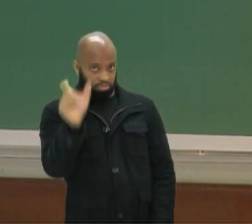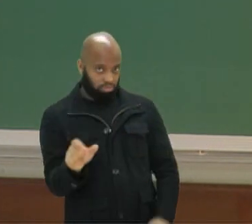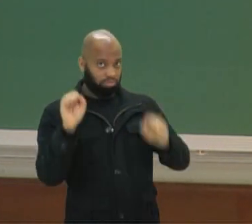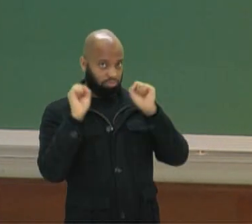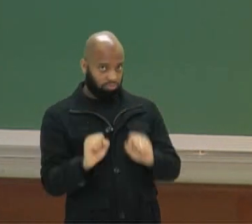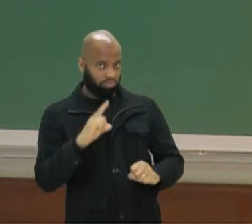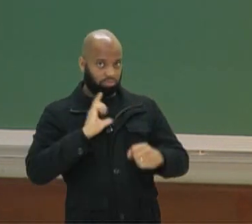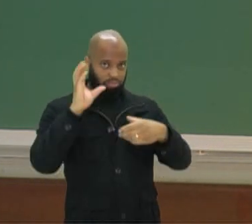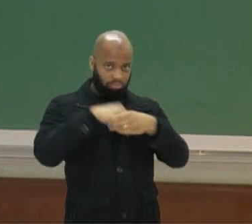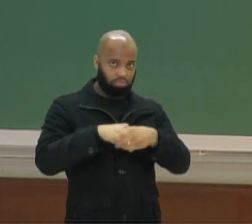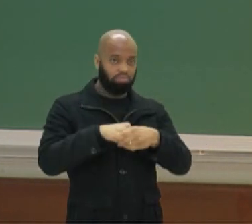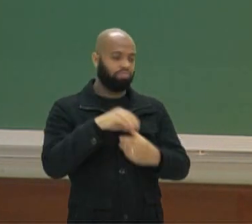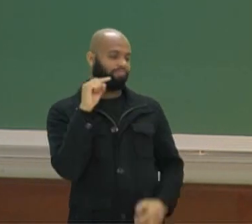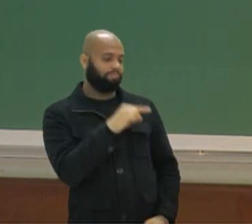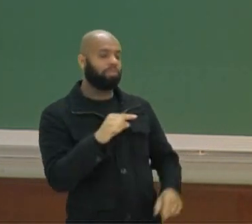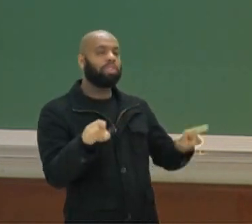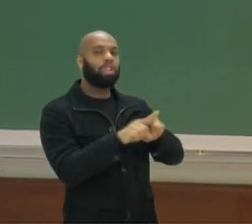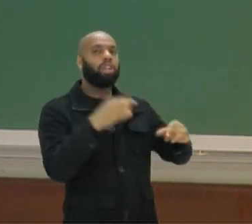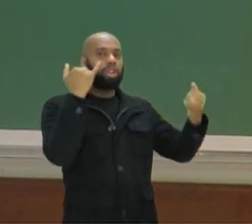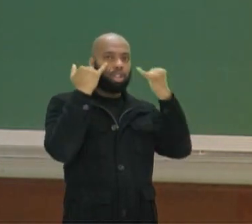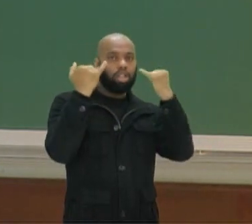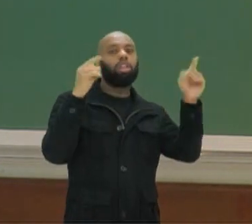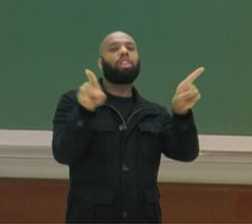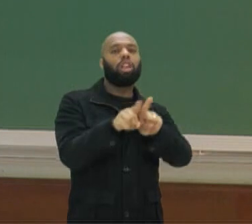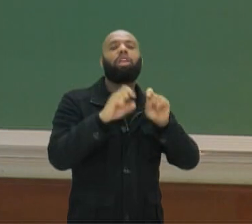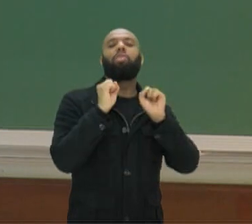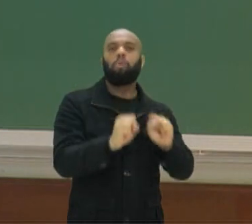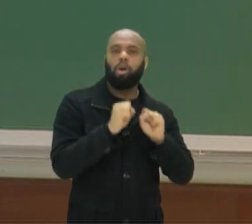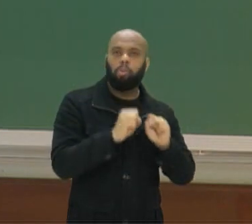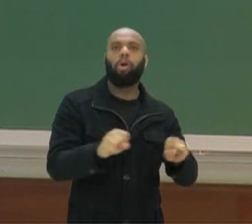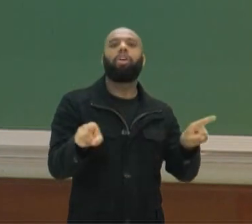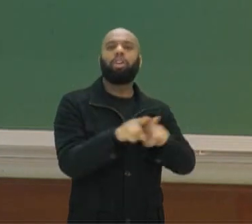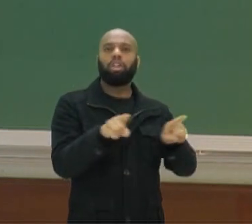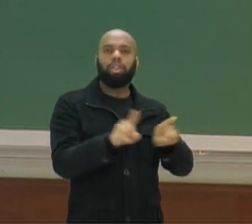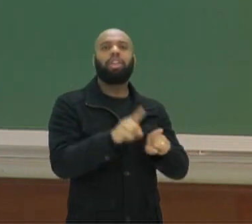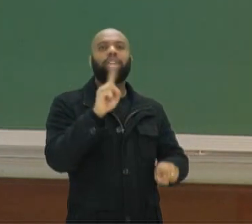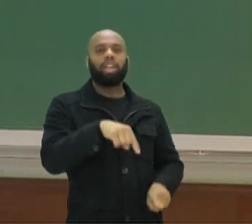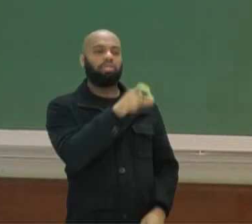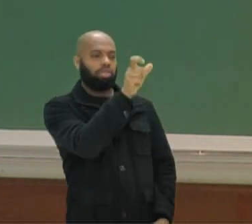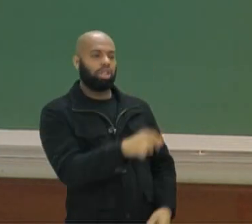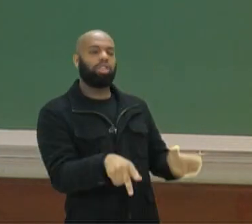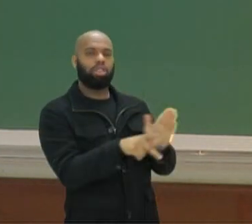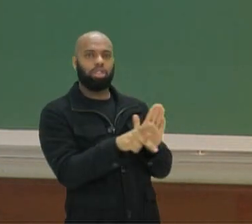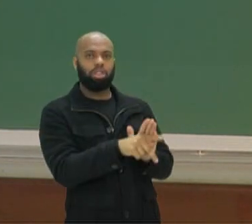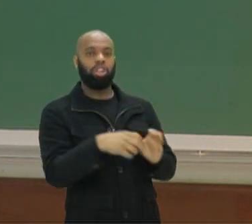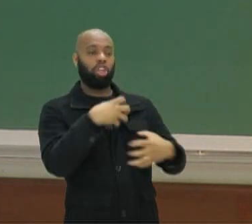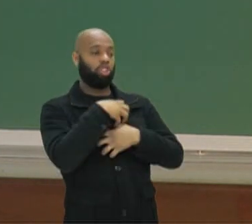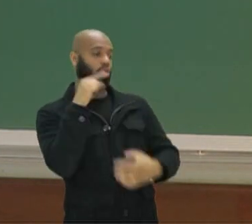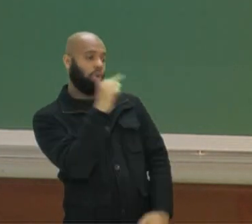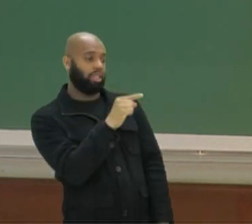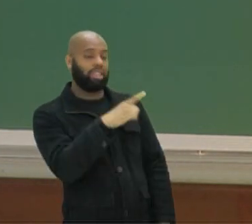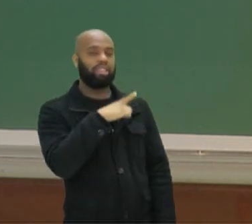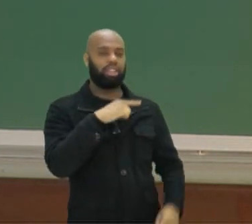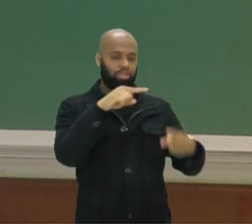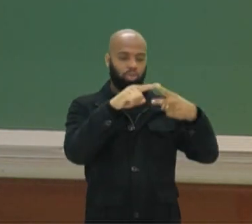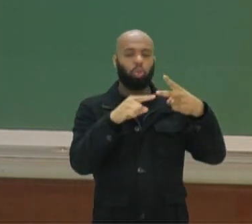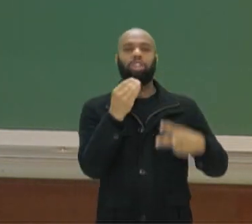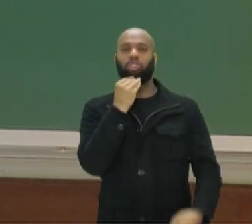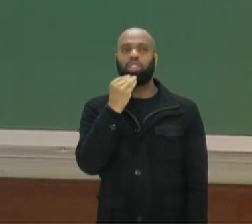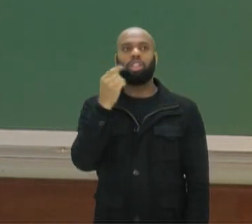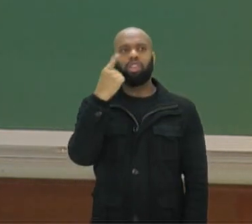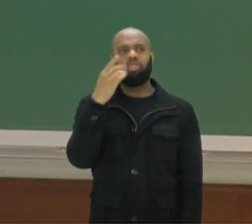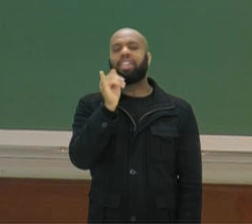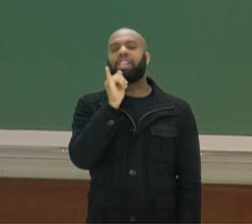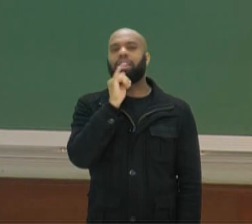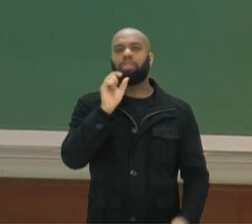voz passiva e informação também pode ser o sujeito na voz passiva. Então, você tem duas possibilidades. Olha aqui o exemplo, como é que ficou